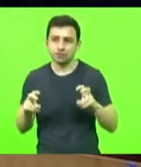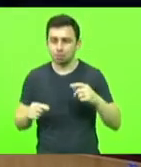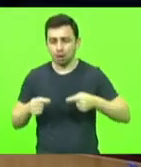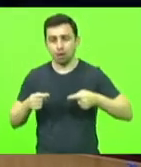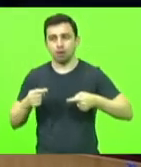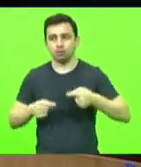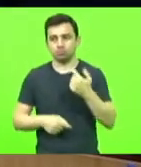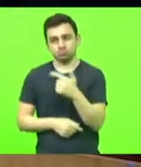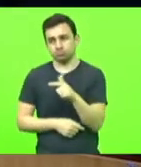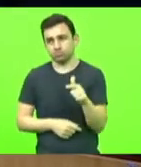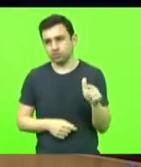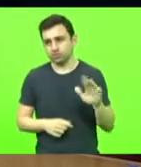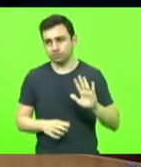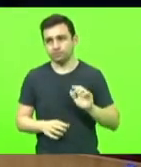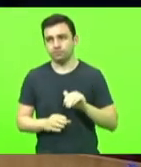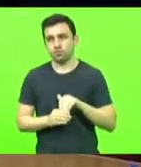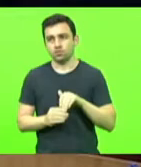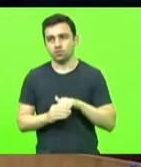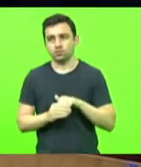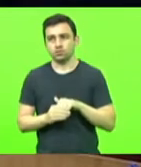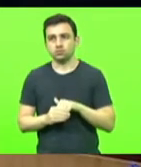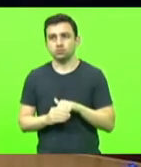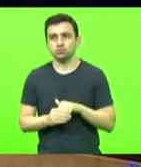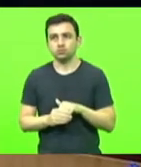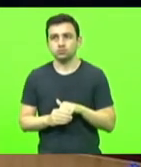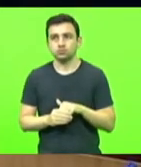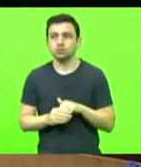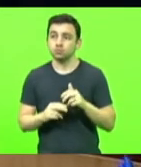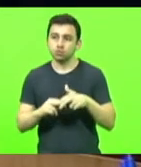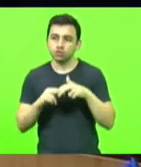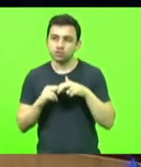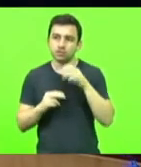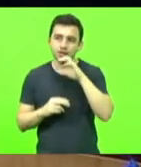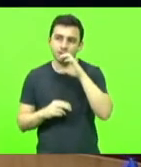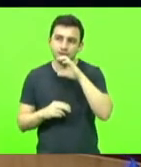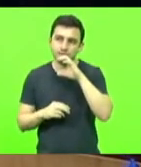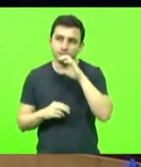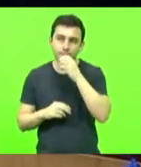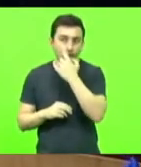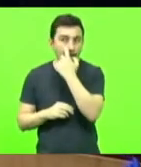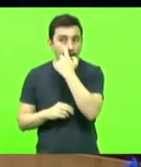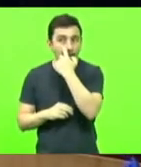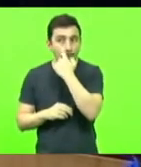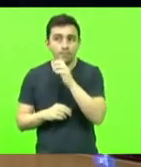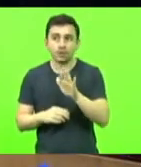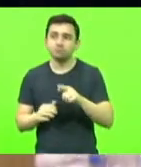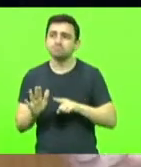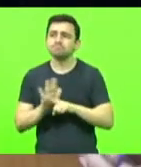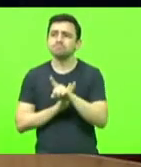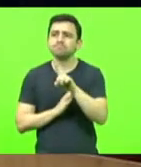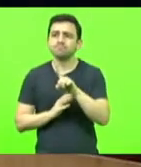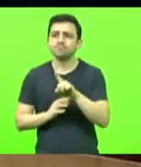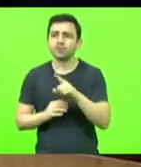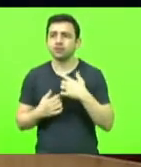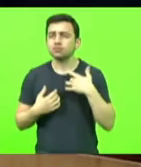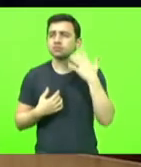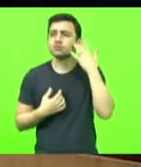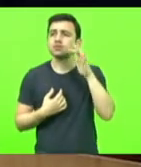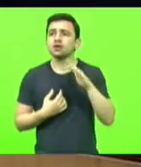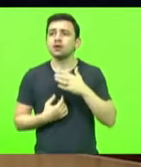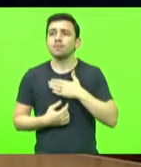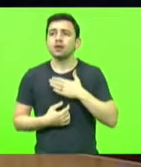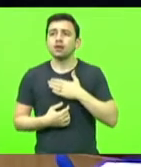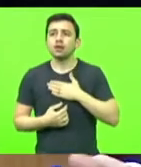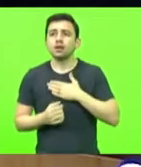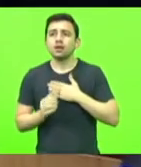são votações de projeto, por isso que está indo rápido também. Mas eu, o que eu queria perguntar, eu não sei se é a minha